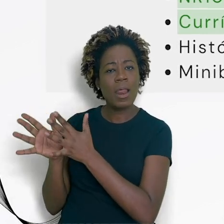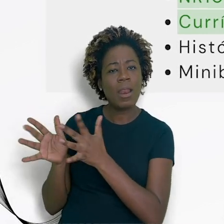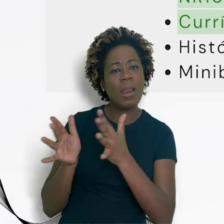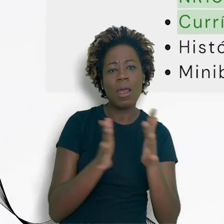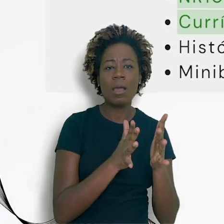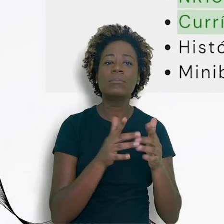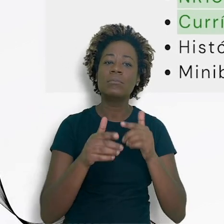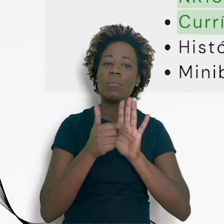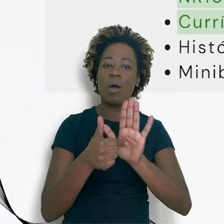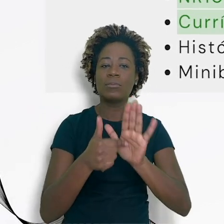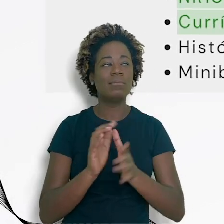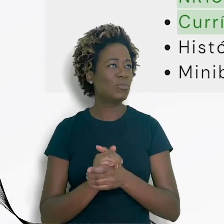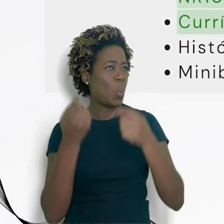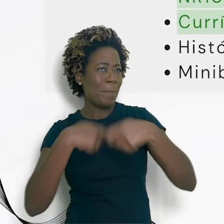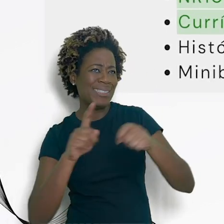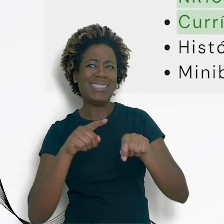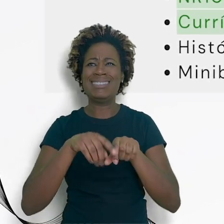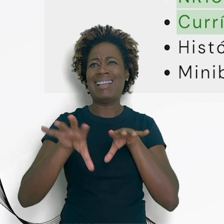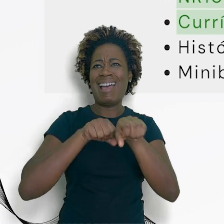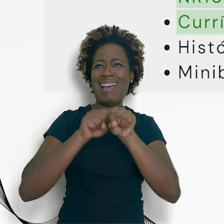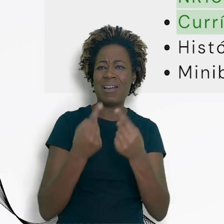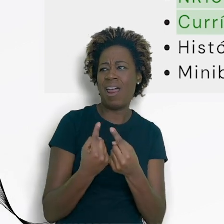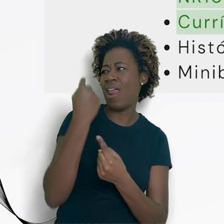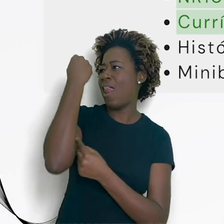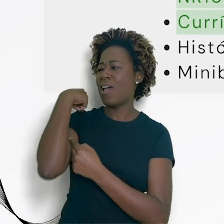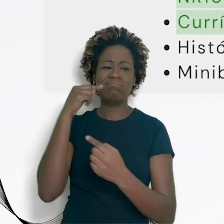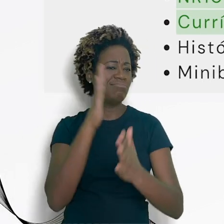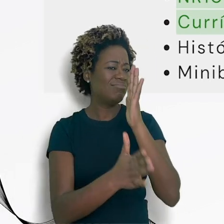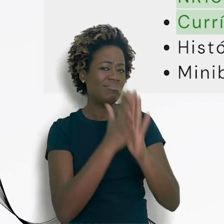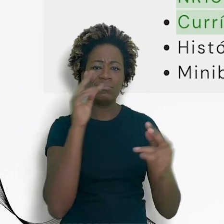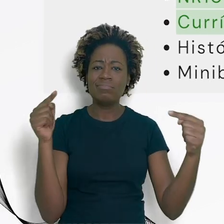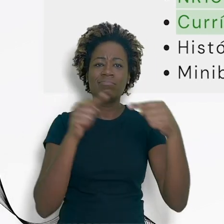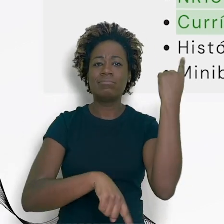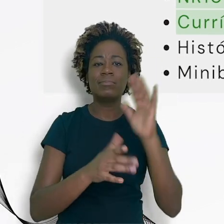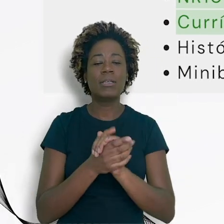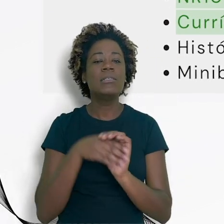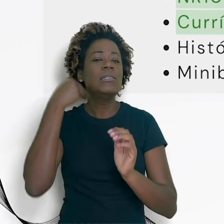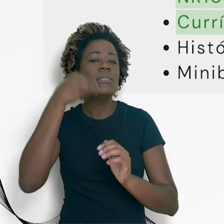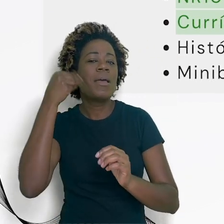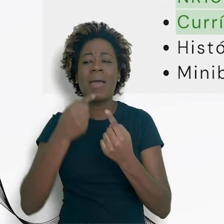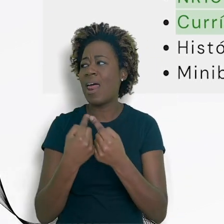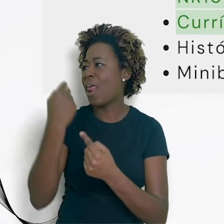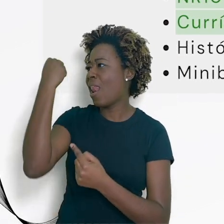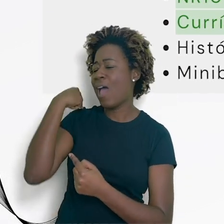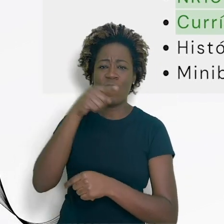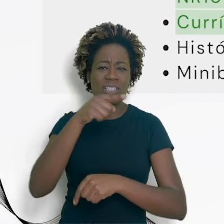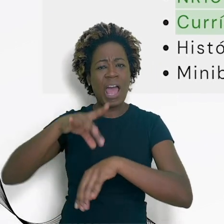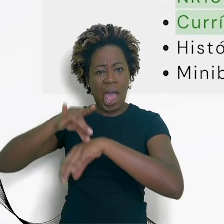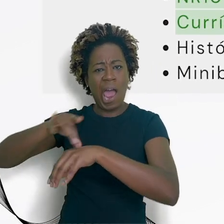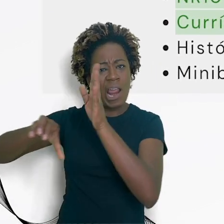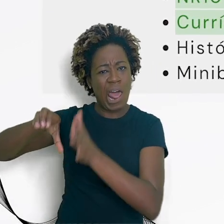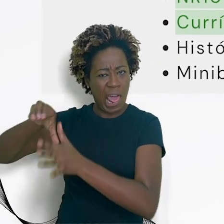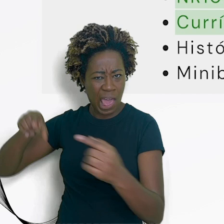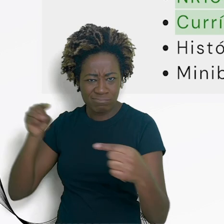quer mostrar. Não precisa colocar graduações passadas que não tenham a ver com a sua área de atuação, experiências passadas quando tu trabalhava